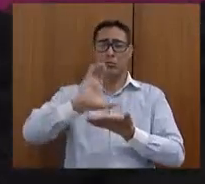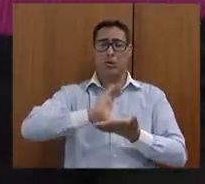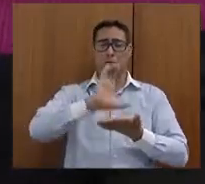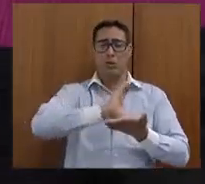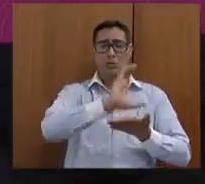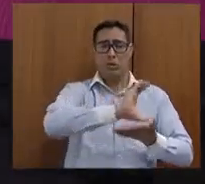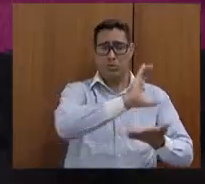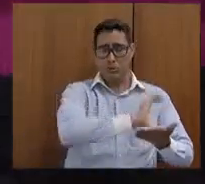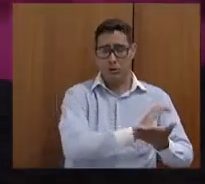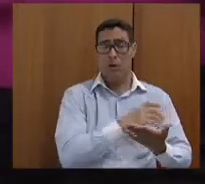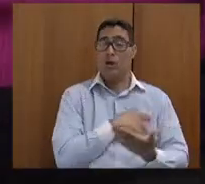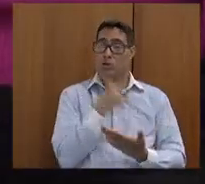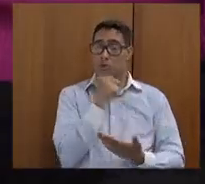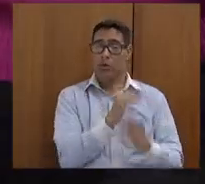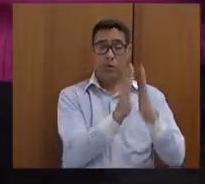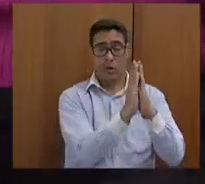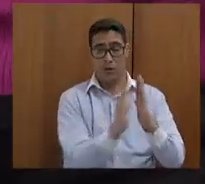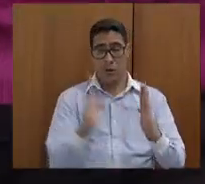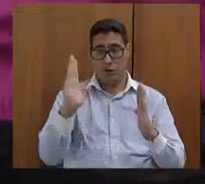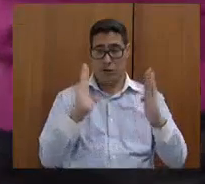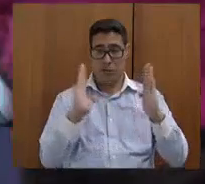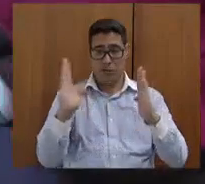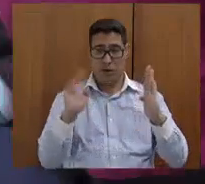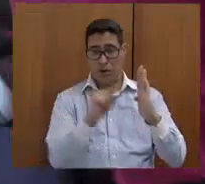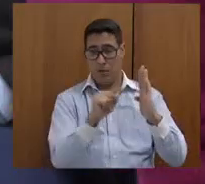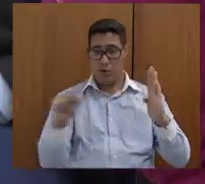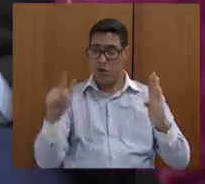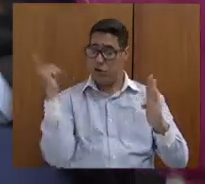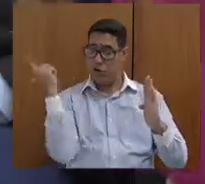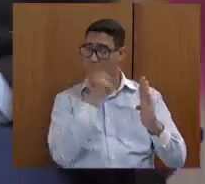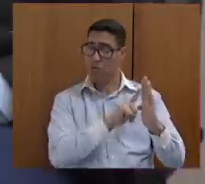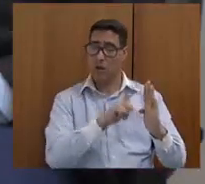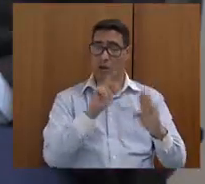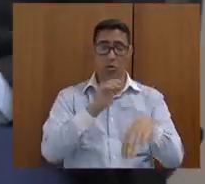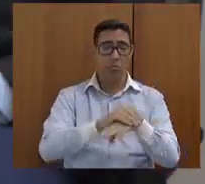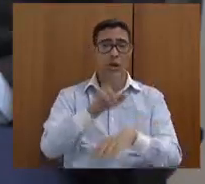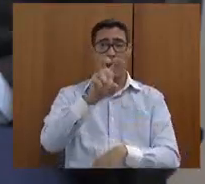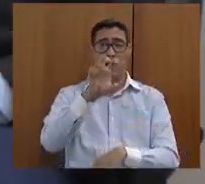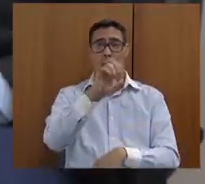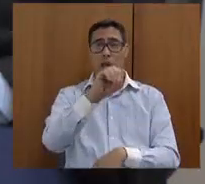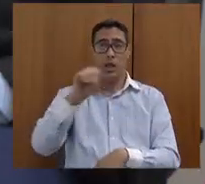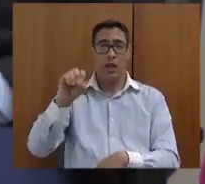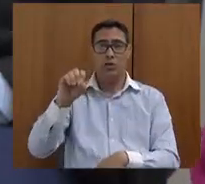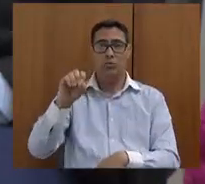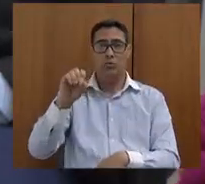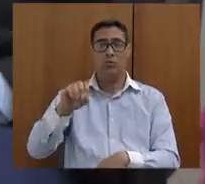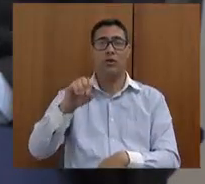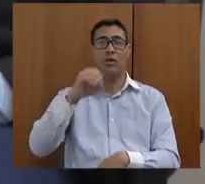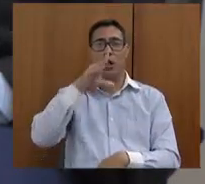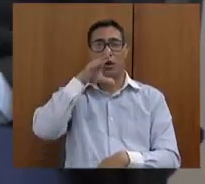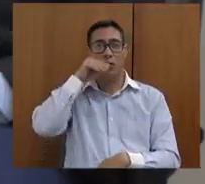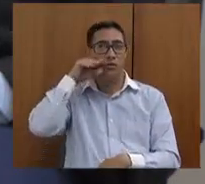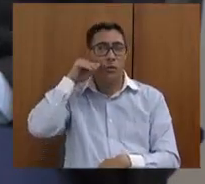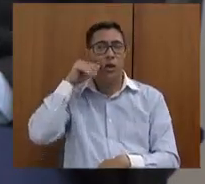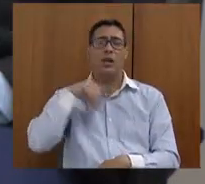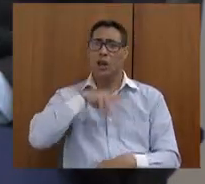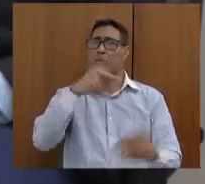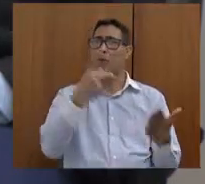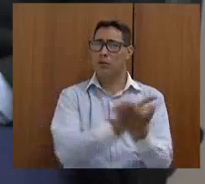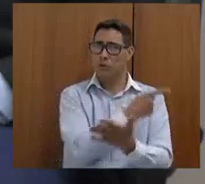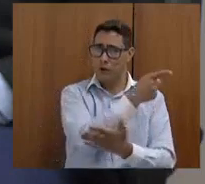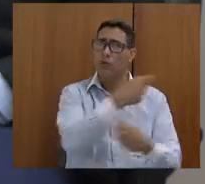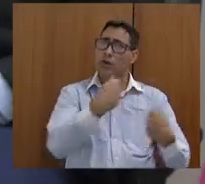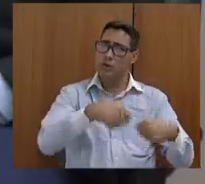período nomeamos ali na UEMG mais de 500 servidores estamos com uma situação para ser resolvida né